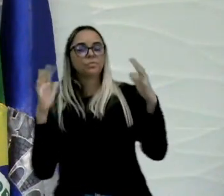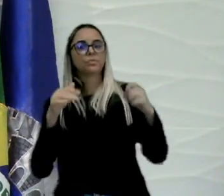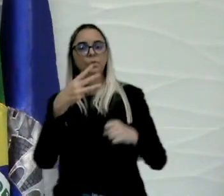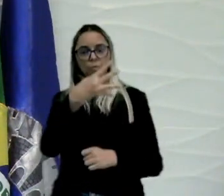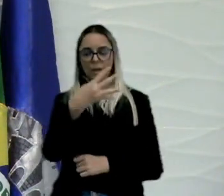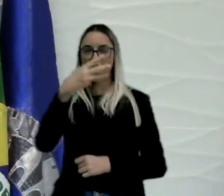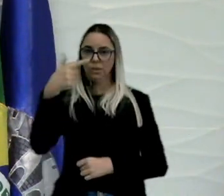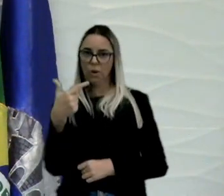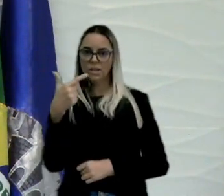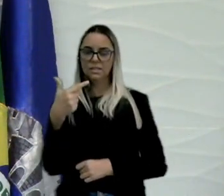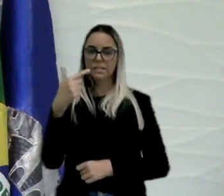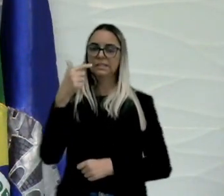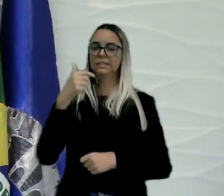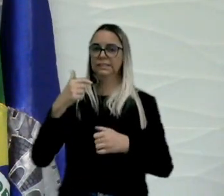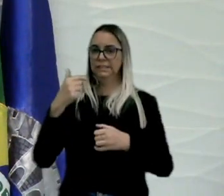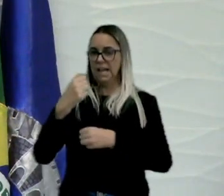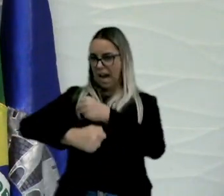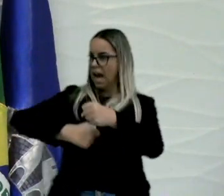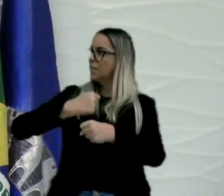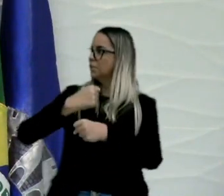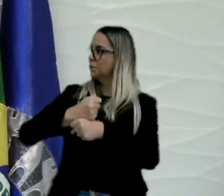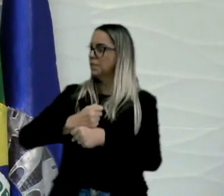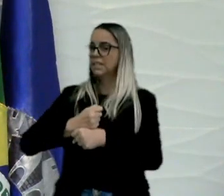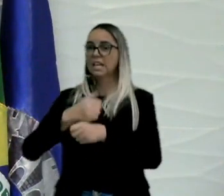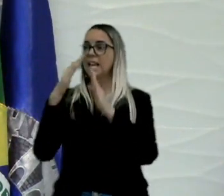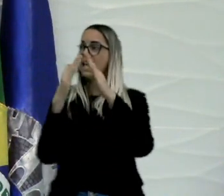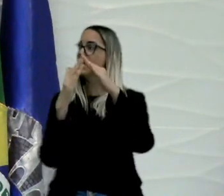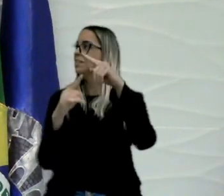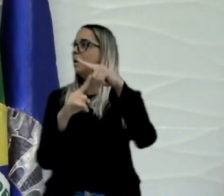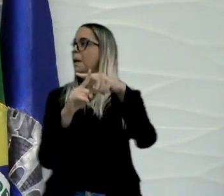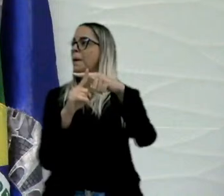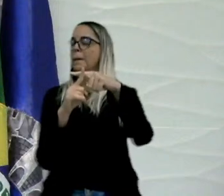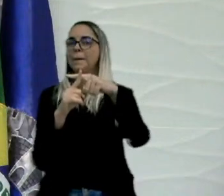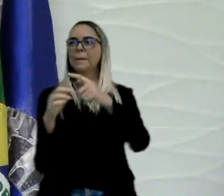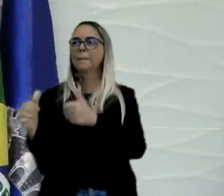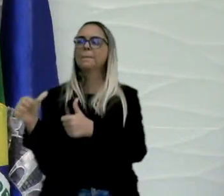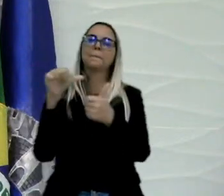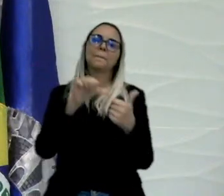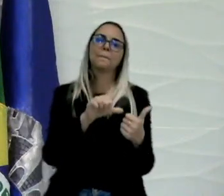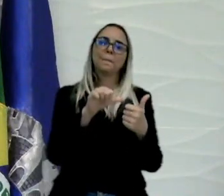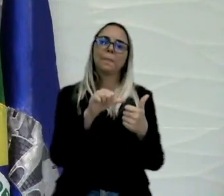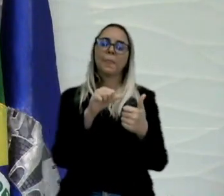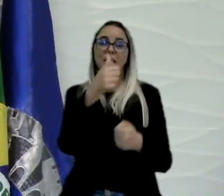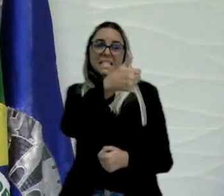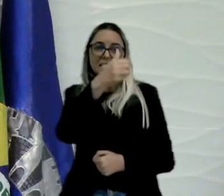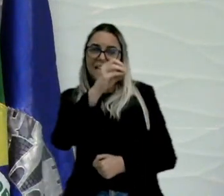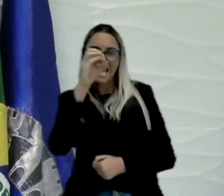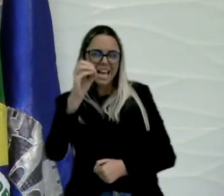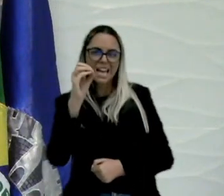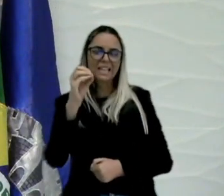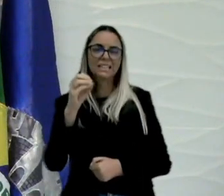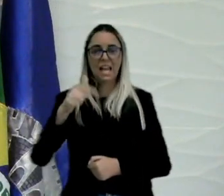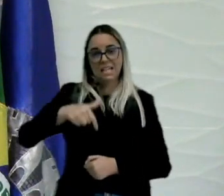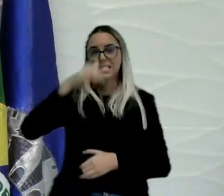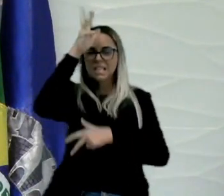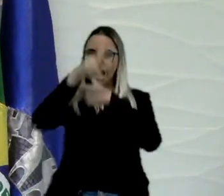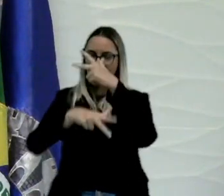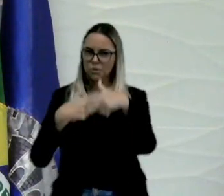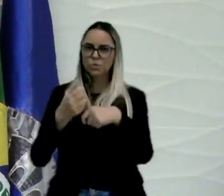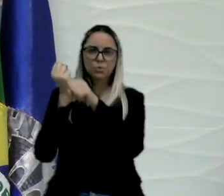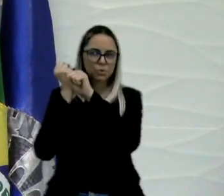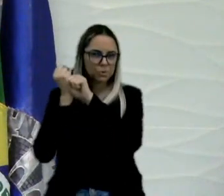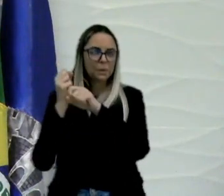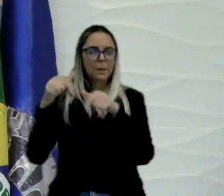42 anos da Igreja Batista do Centenário em São betro do Una fica localizada ali na avenida almas